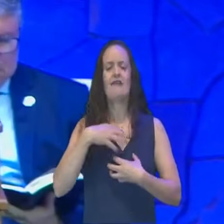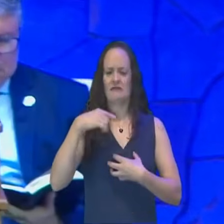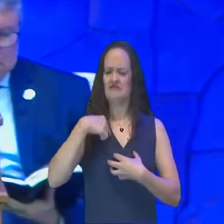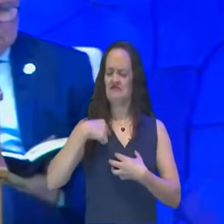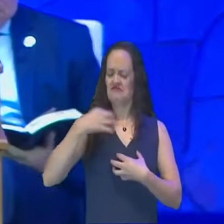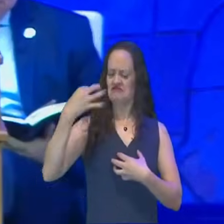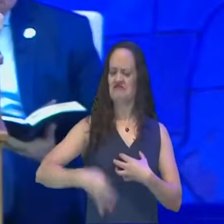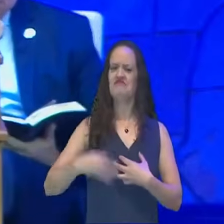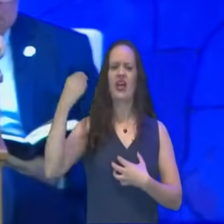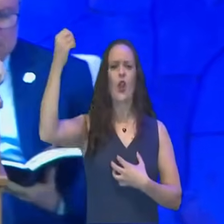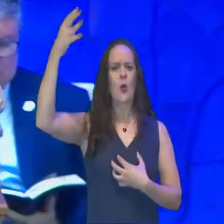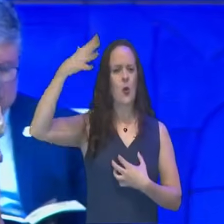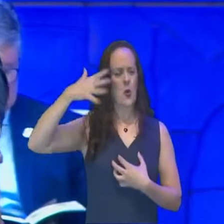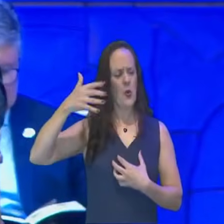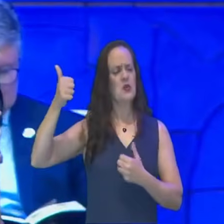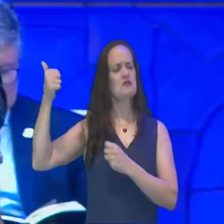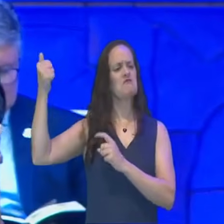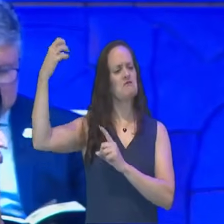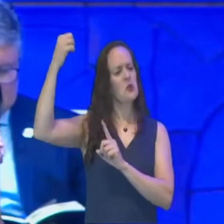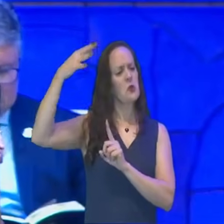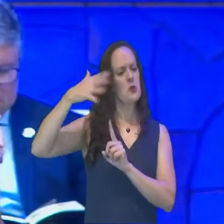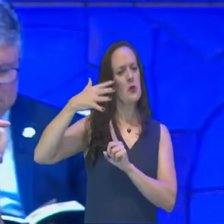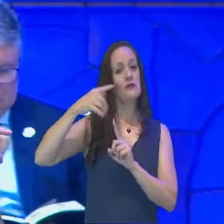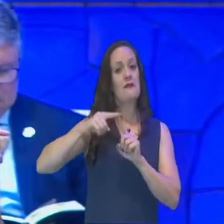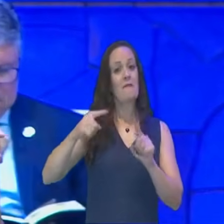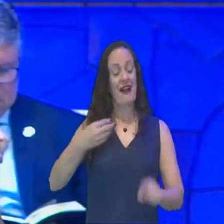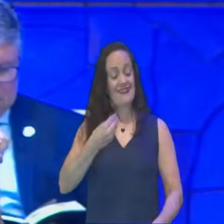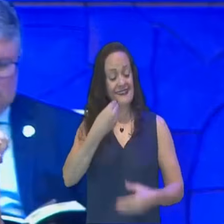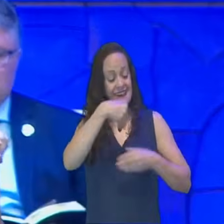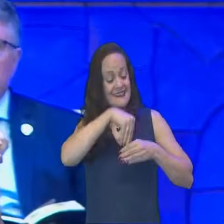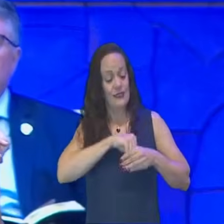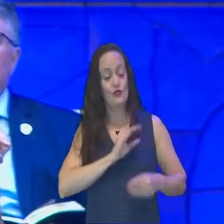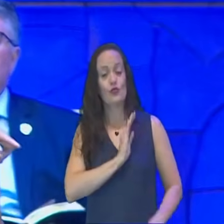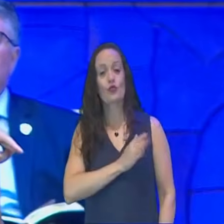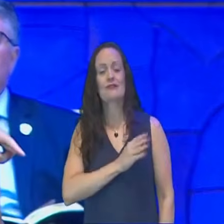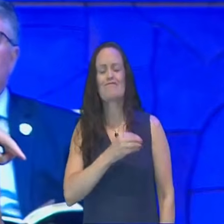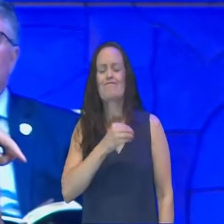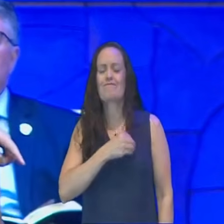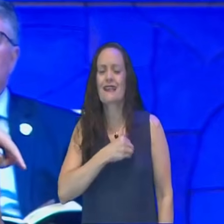o evangelho, mas vivem uma vida de trevas, de pecado.